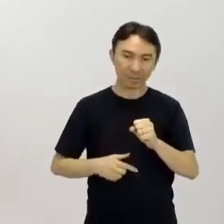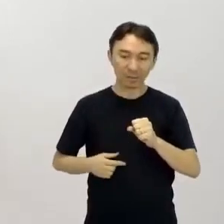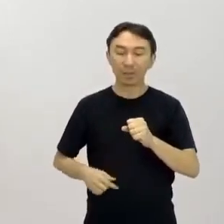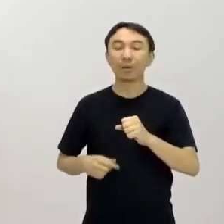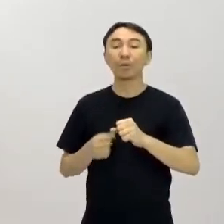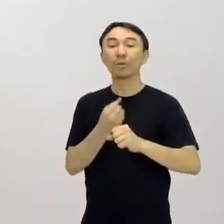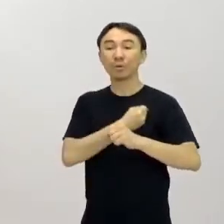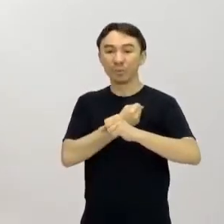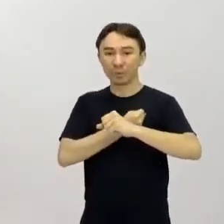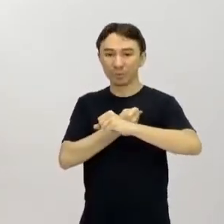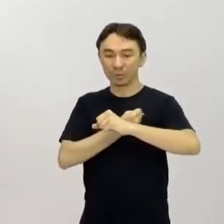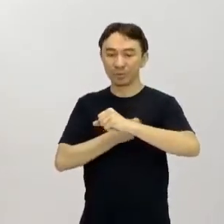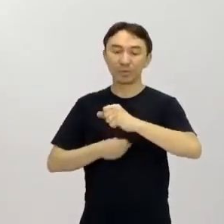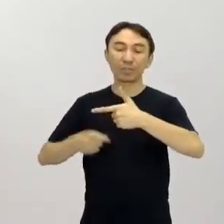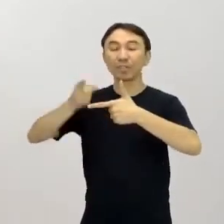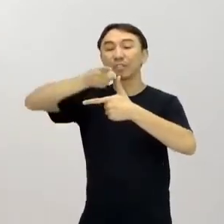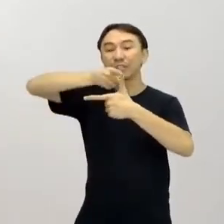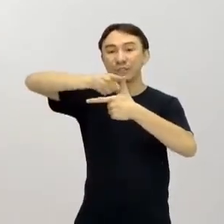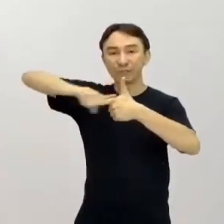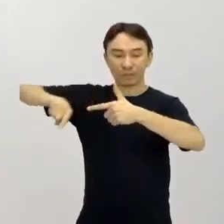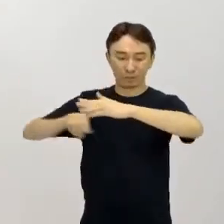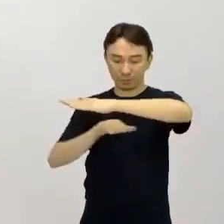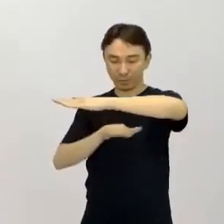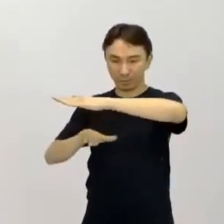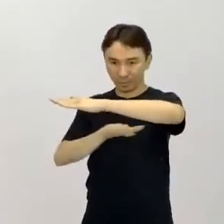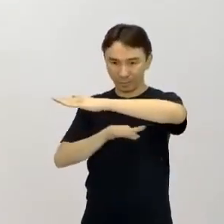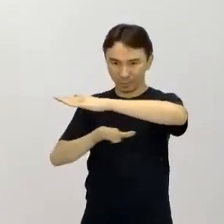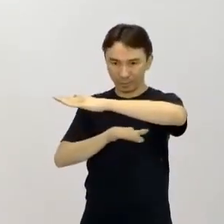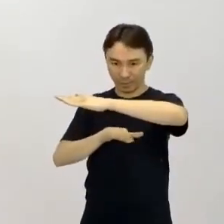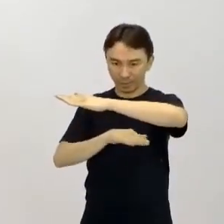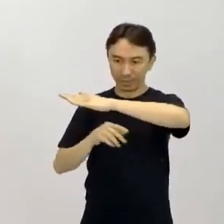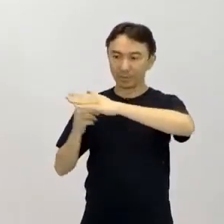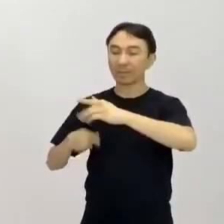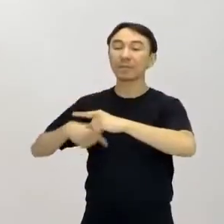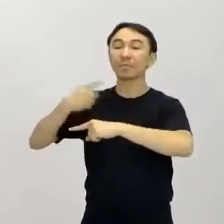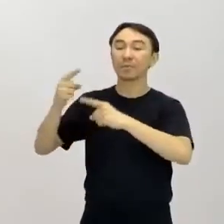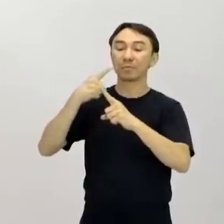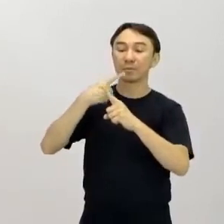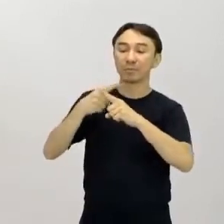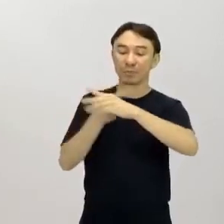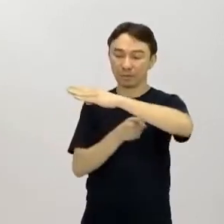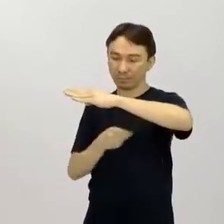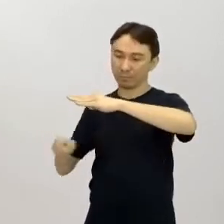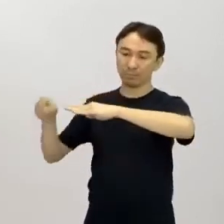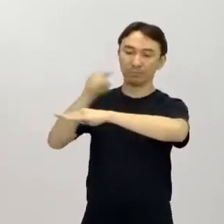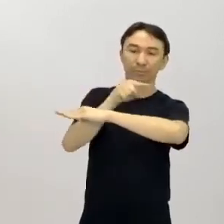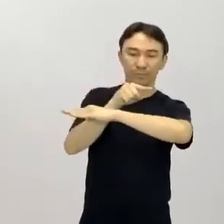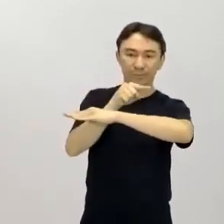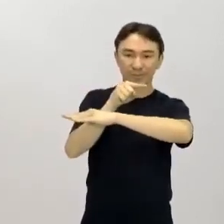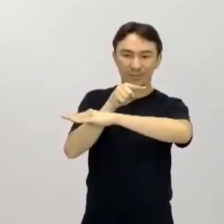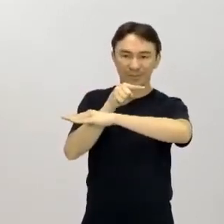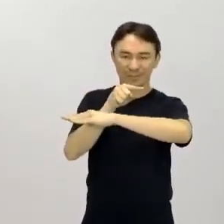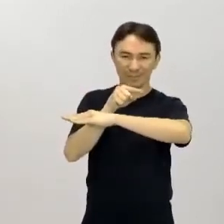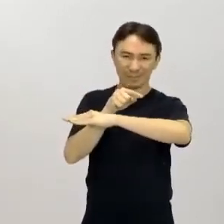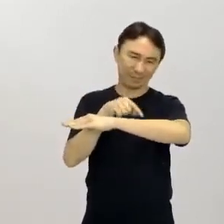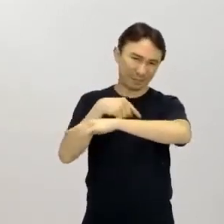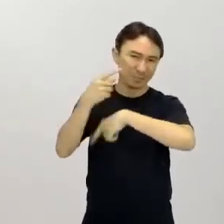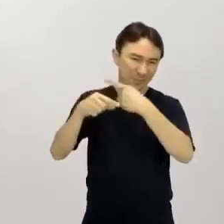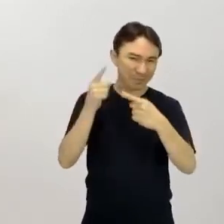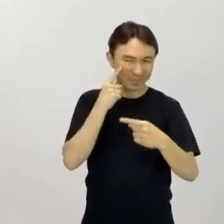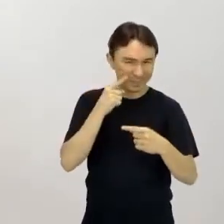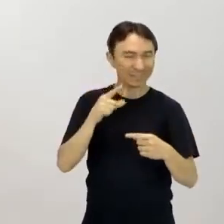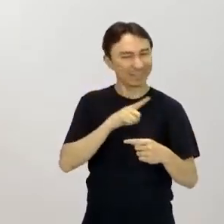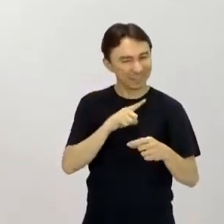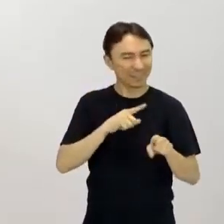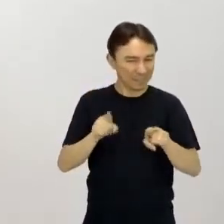pelo denominador e multiplica pelo numerador. A gente já vai comentar que existe aí uma forma diferente